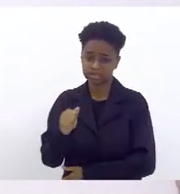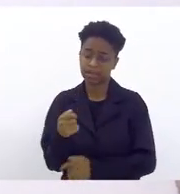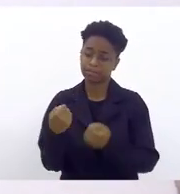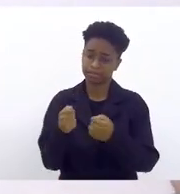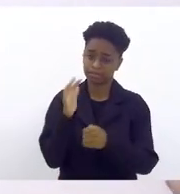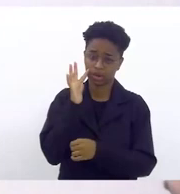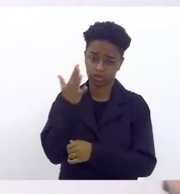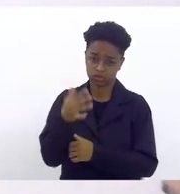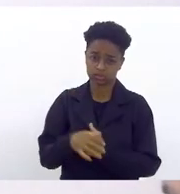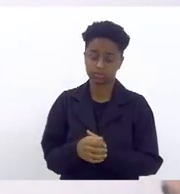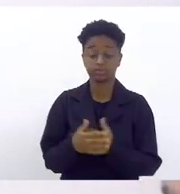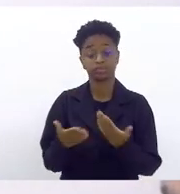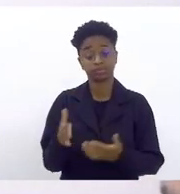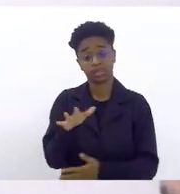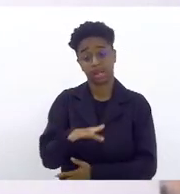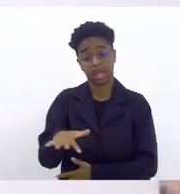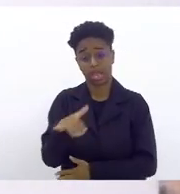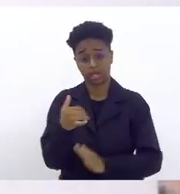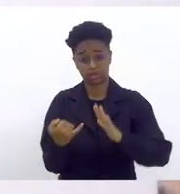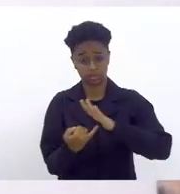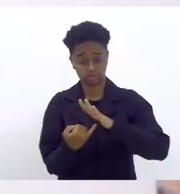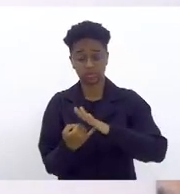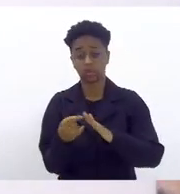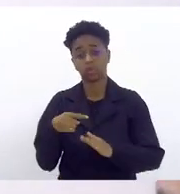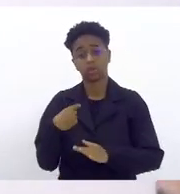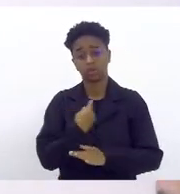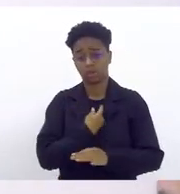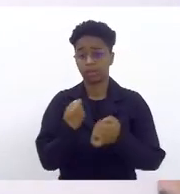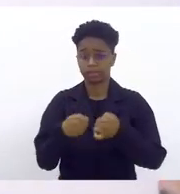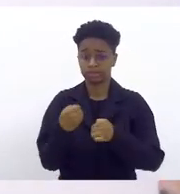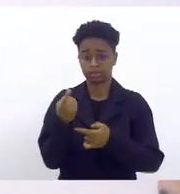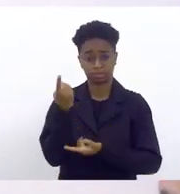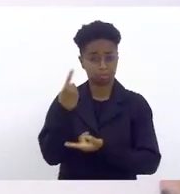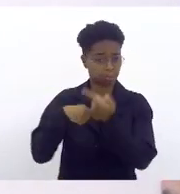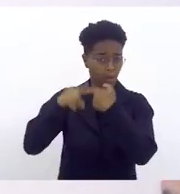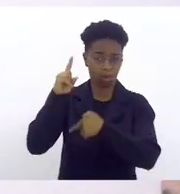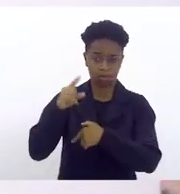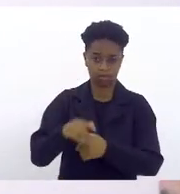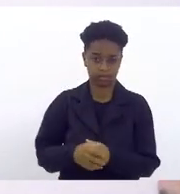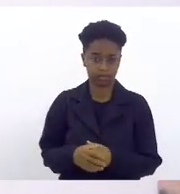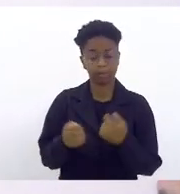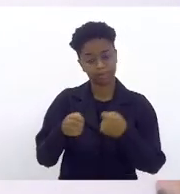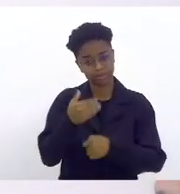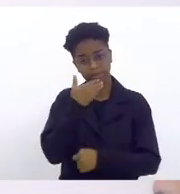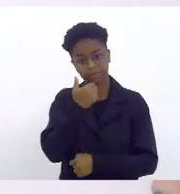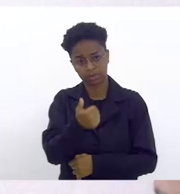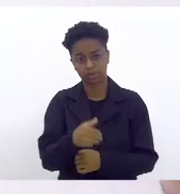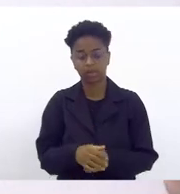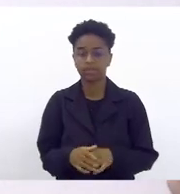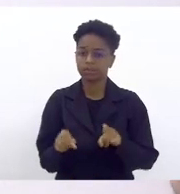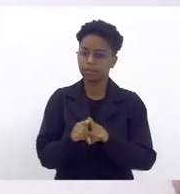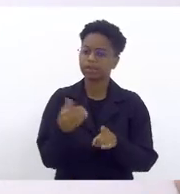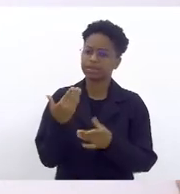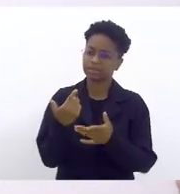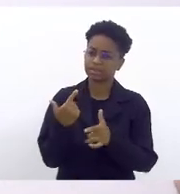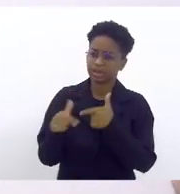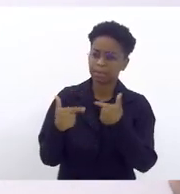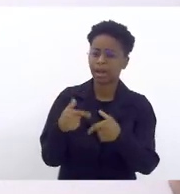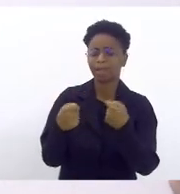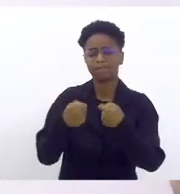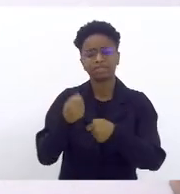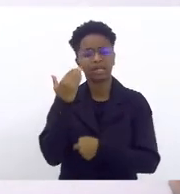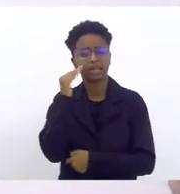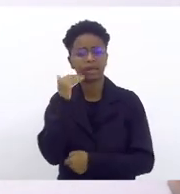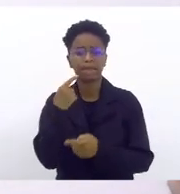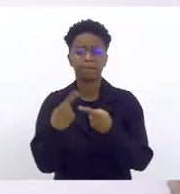deputante esse ambiente institucional hostil nós temos que superar isso Ou seja é um trabalho e aí tem que ter a compreensão trouxe aqui